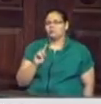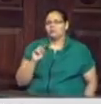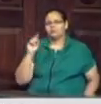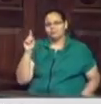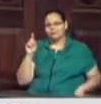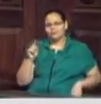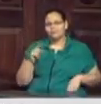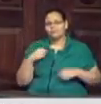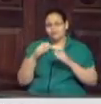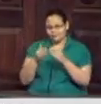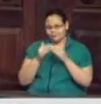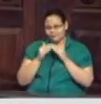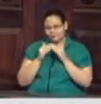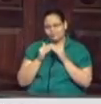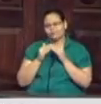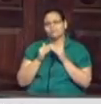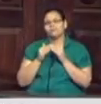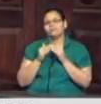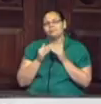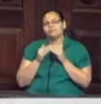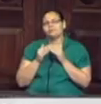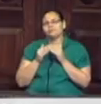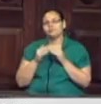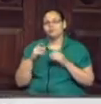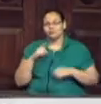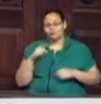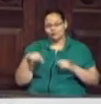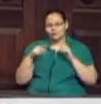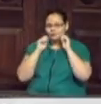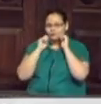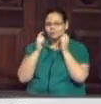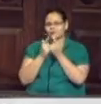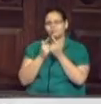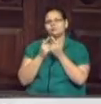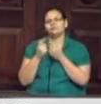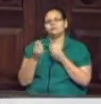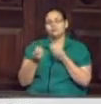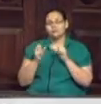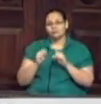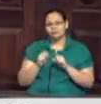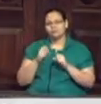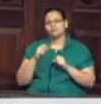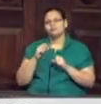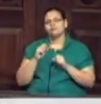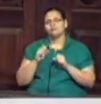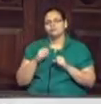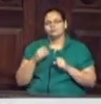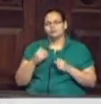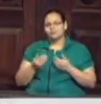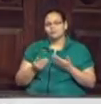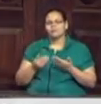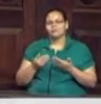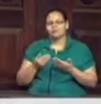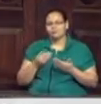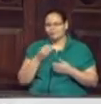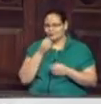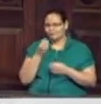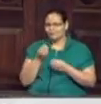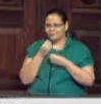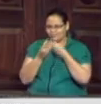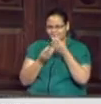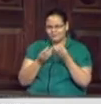à casa, aos mecanismos que existem aqui dentro da casa, para que tome essa